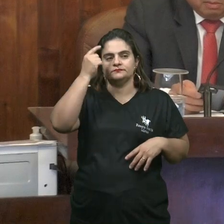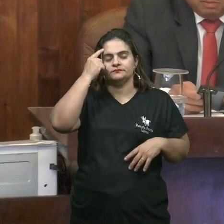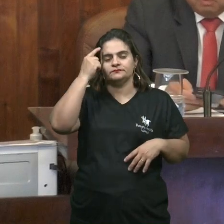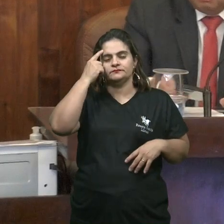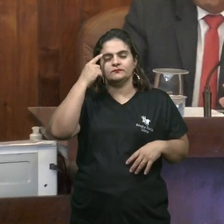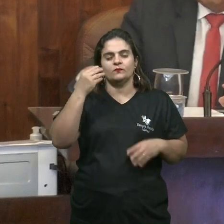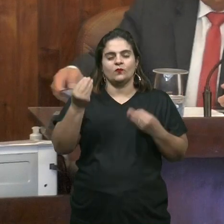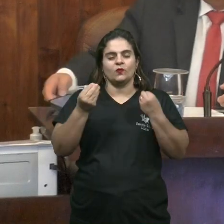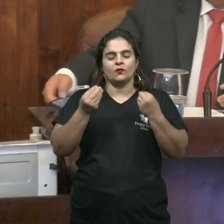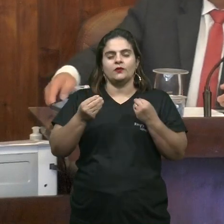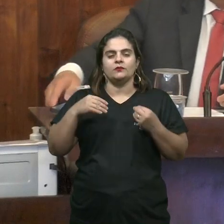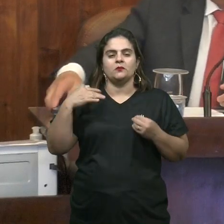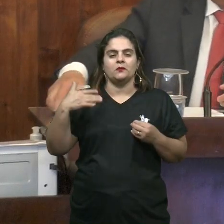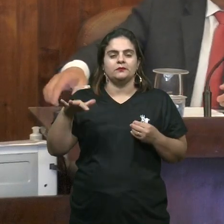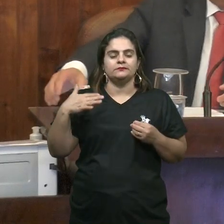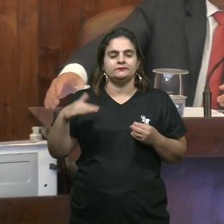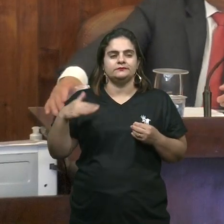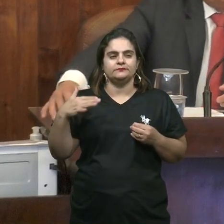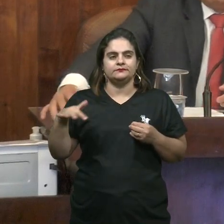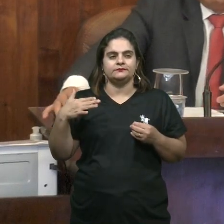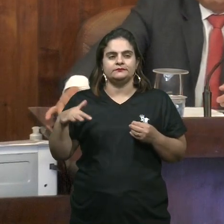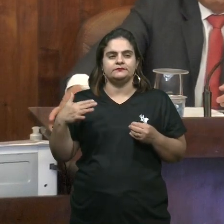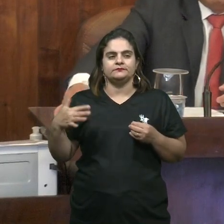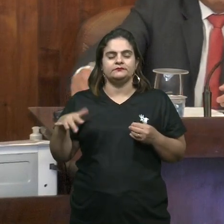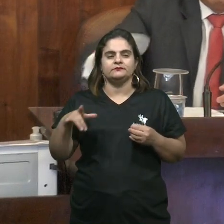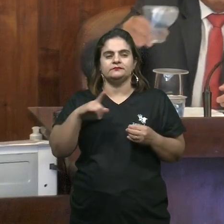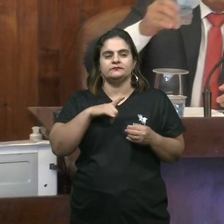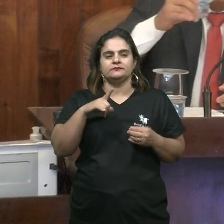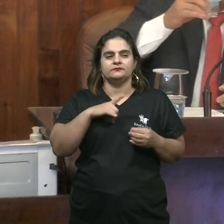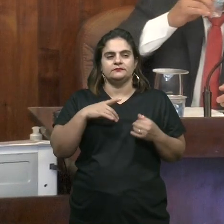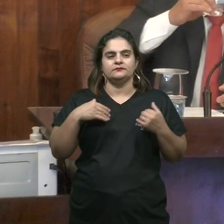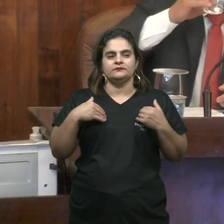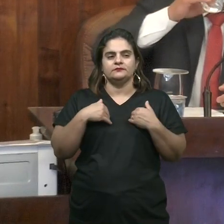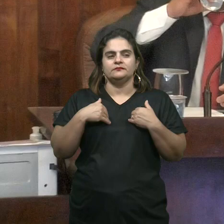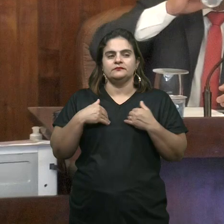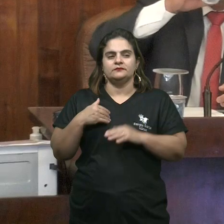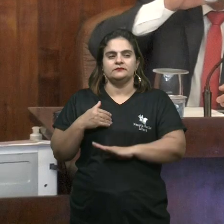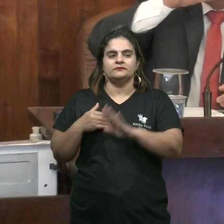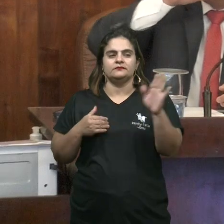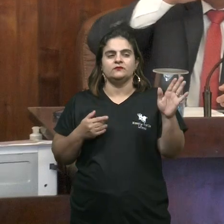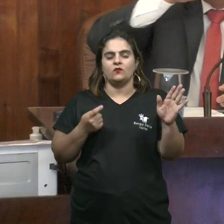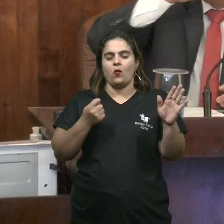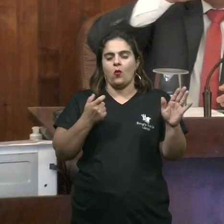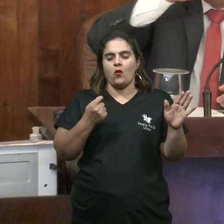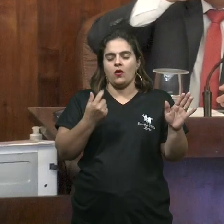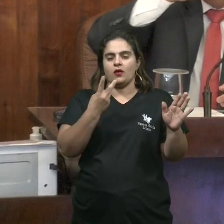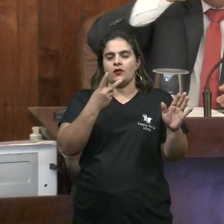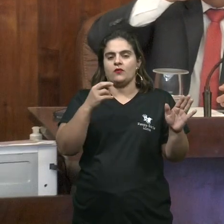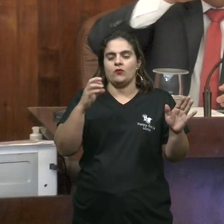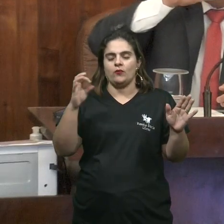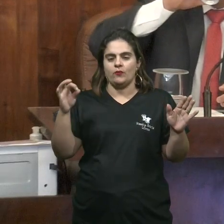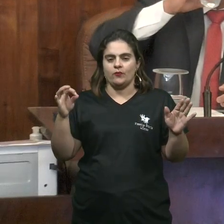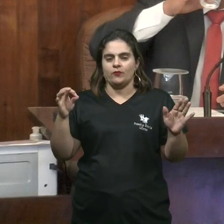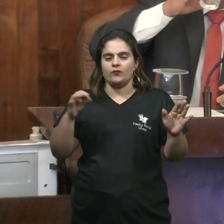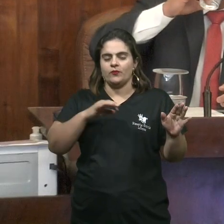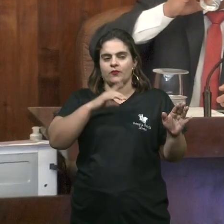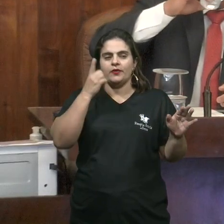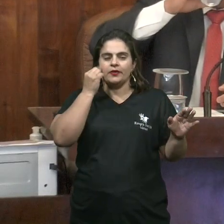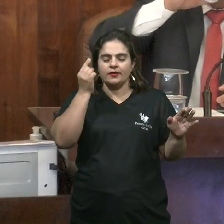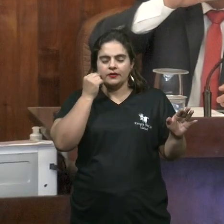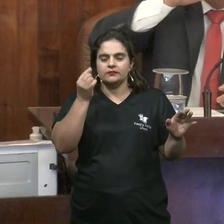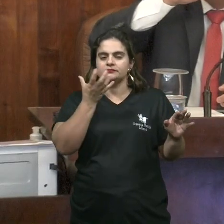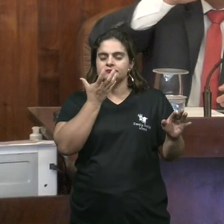o custo de tantos animais, na época que eu fui lá tinha quase 200, mais de 200 animais entre gatos,